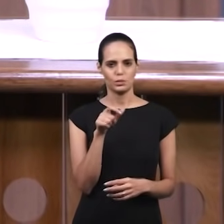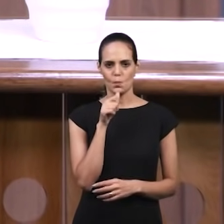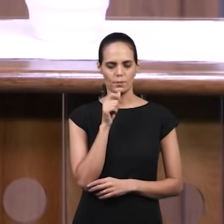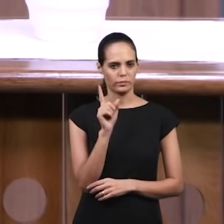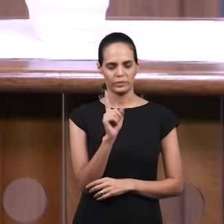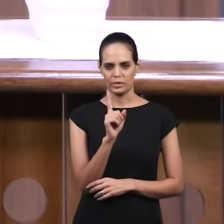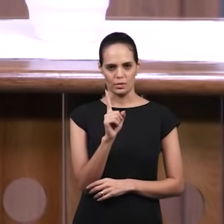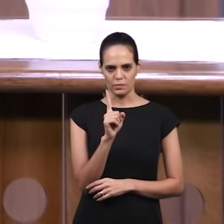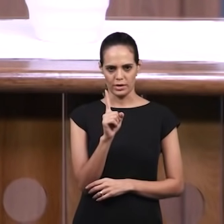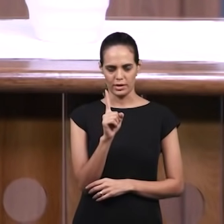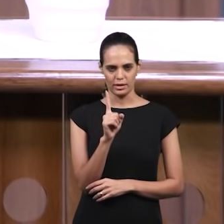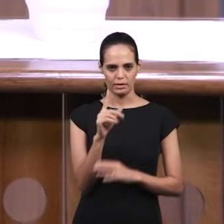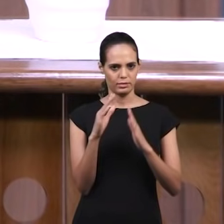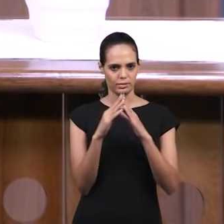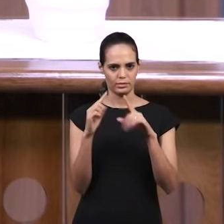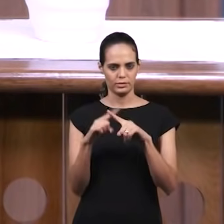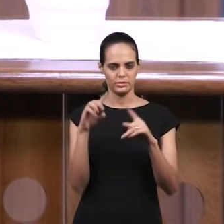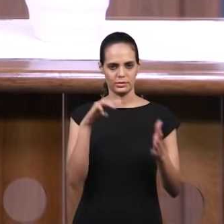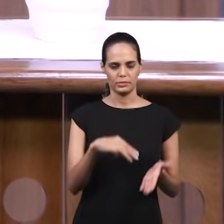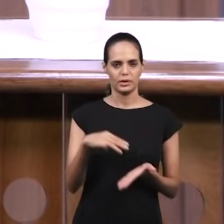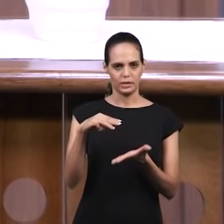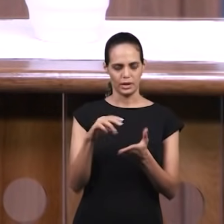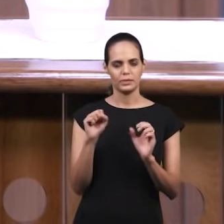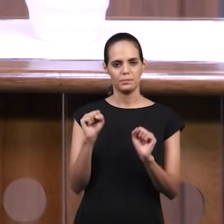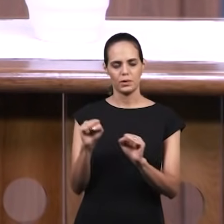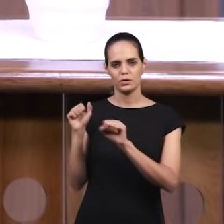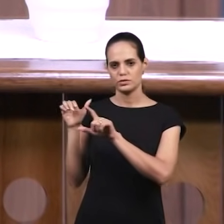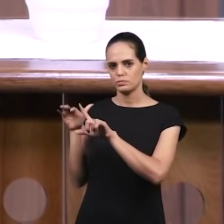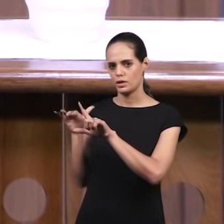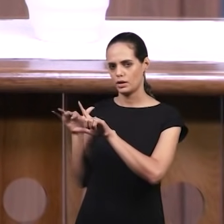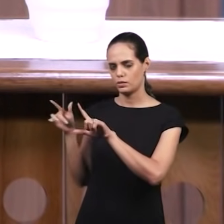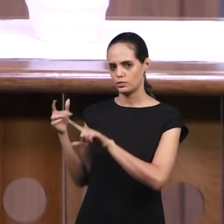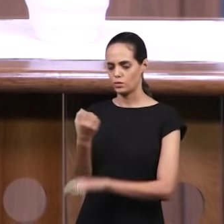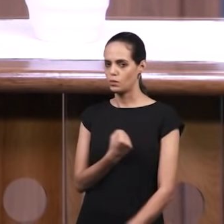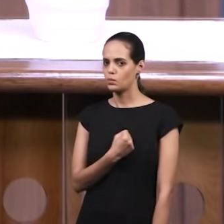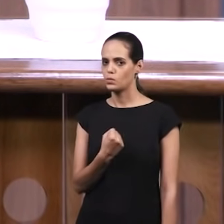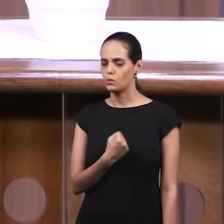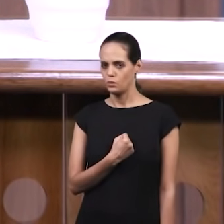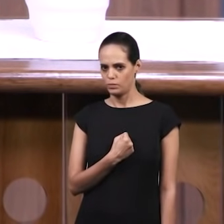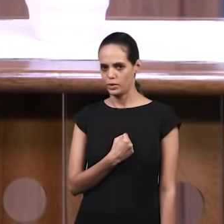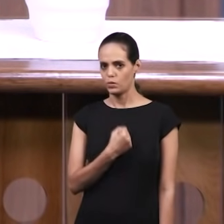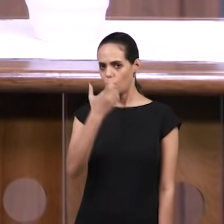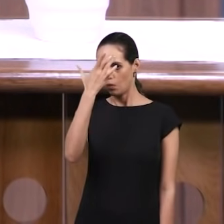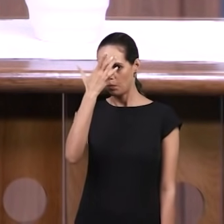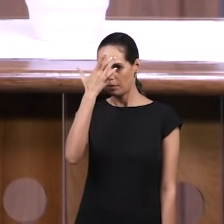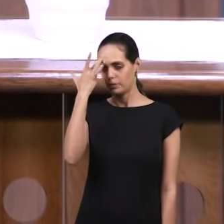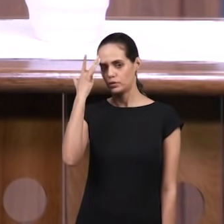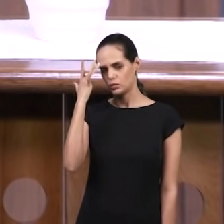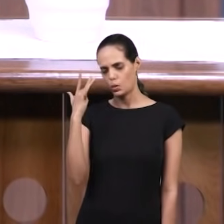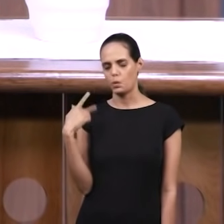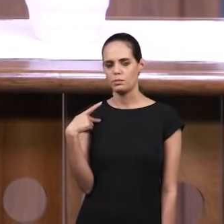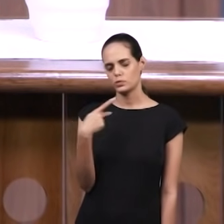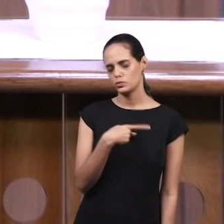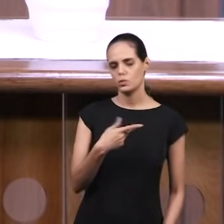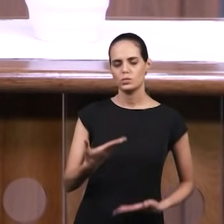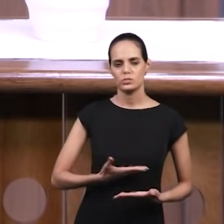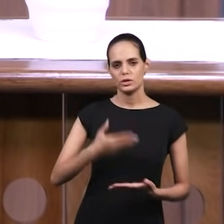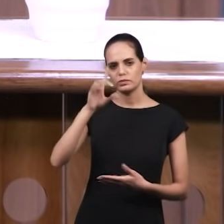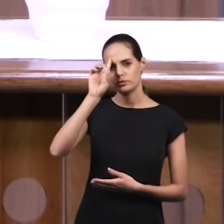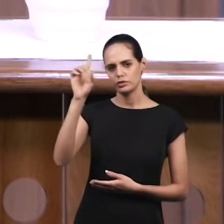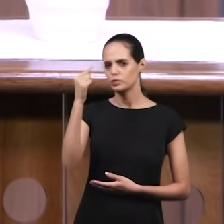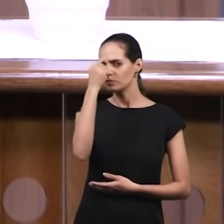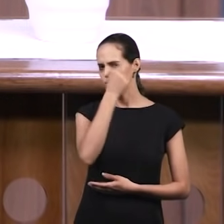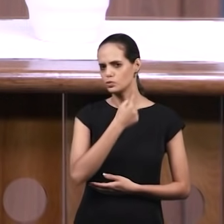ainda não é membro, você pode acessar, através deste número, alguém que vai estar do outro lado, um pastor, um servo de